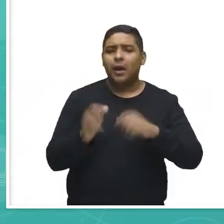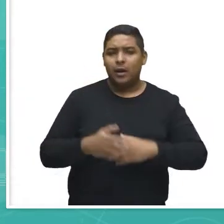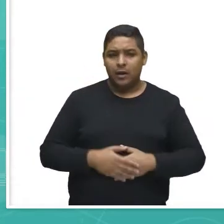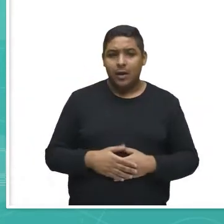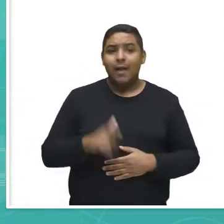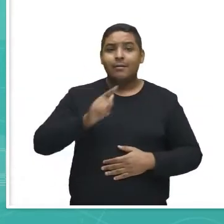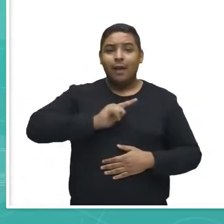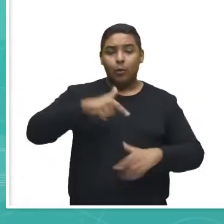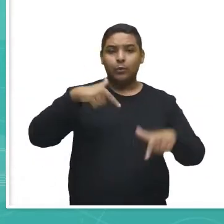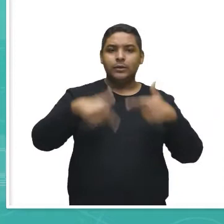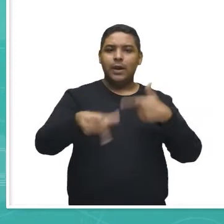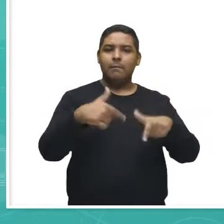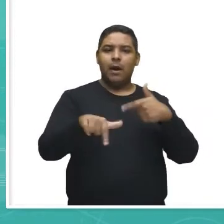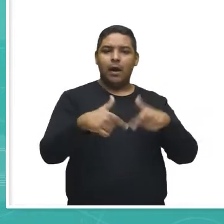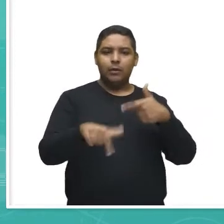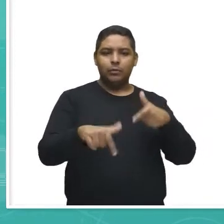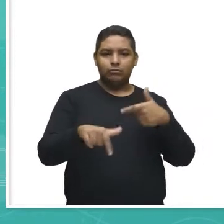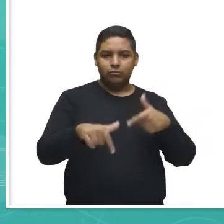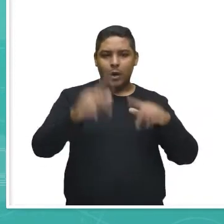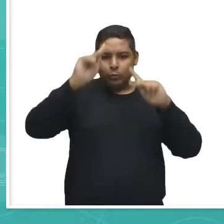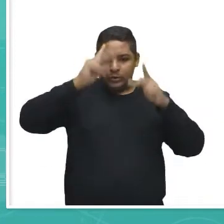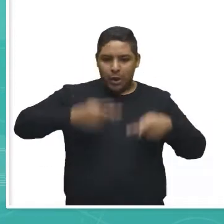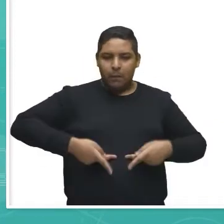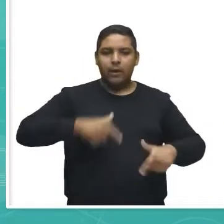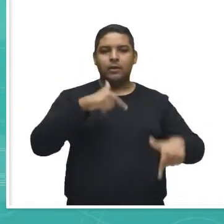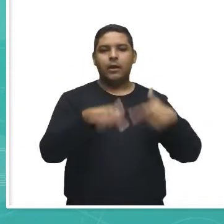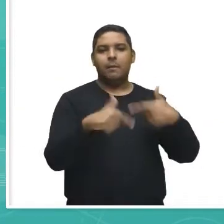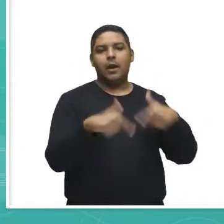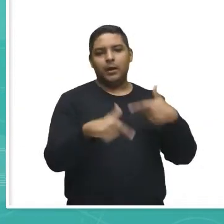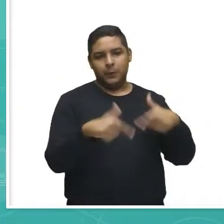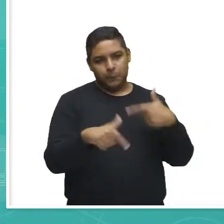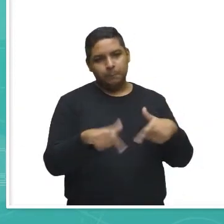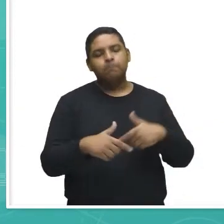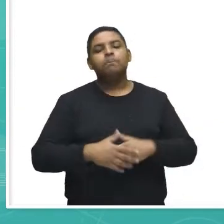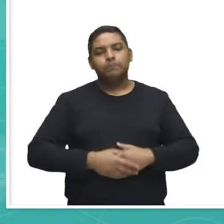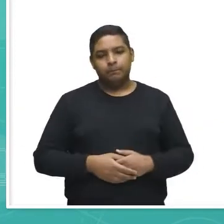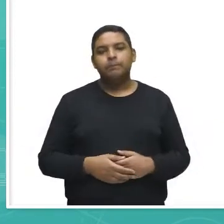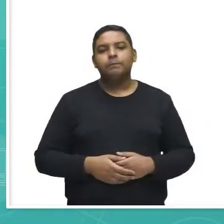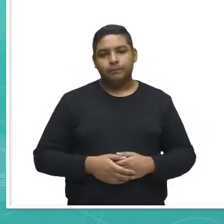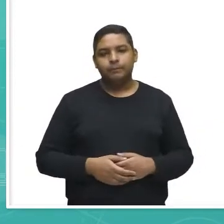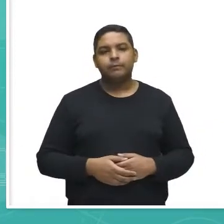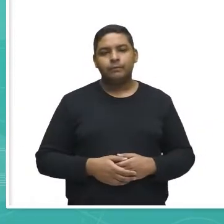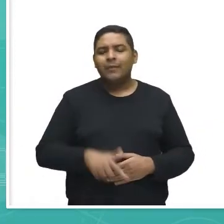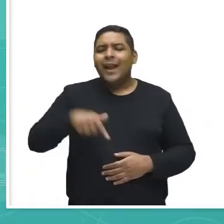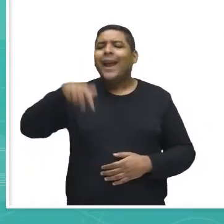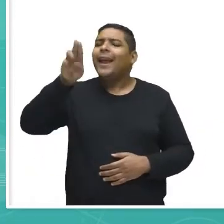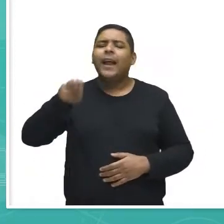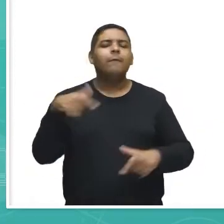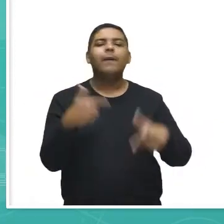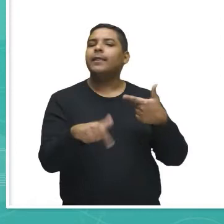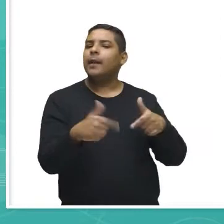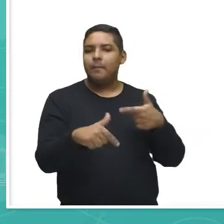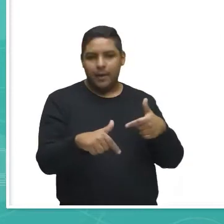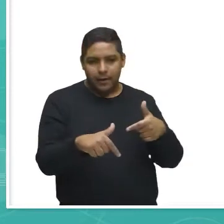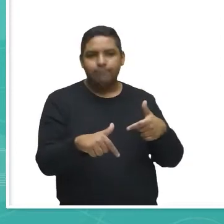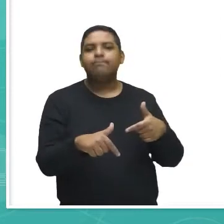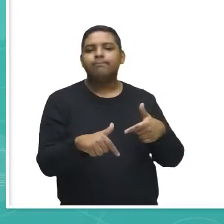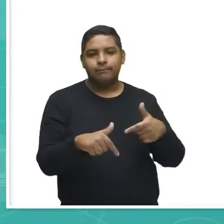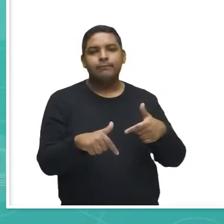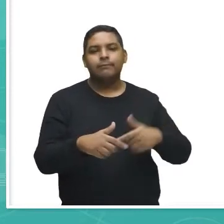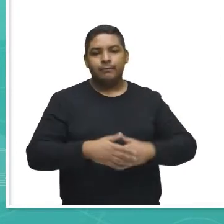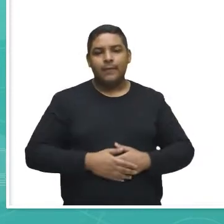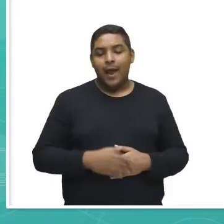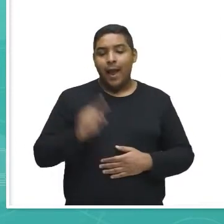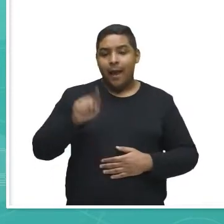obra, tá? Então, nas mãos de quem vai estar trabalhando com aquilo. Então, vai ser principal,